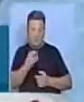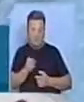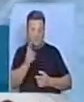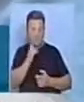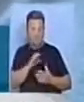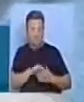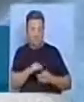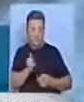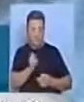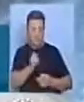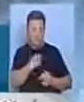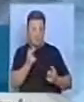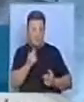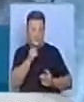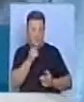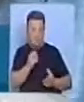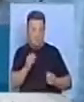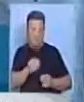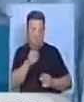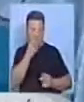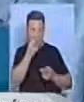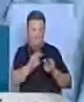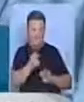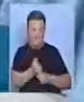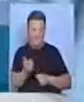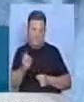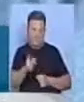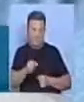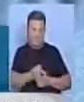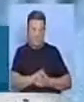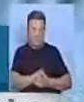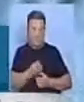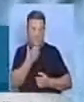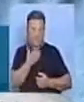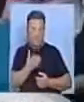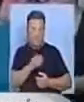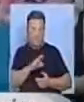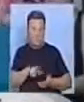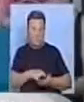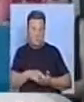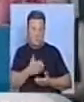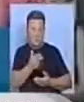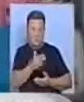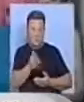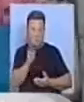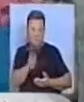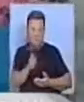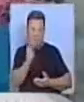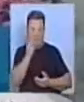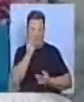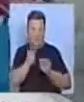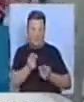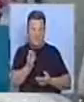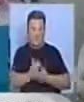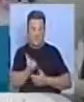Bienal e esperamos que cada vez mais visitantes também o façam. Muito obrigada. E são esperados 100 mil visitantes até